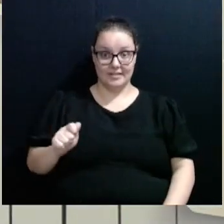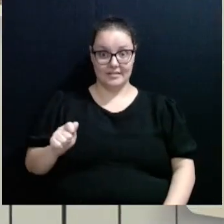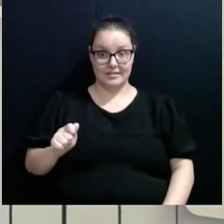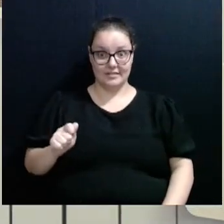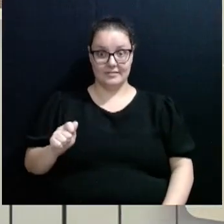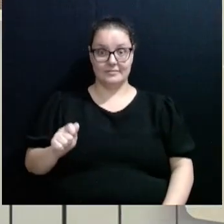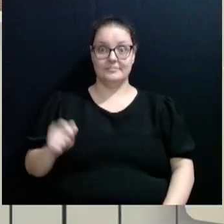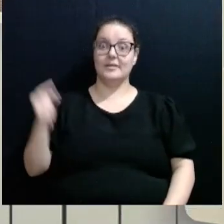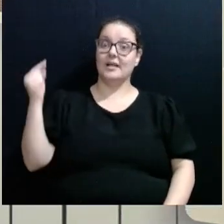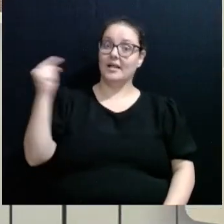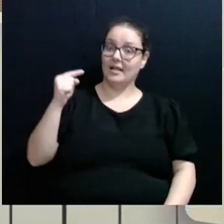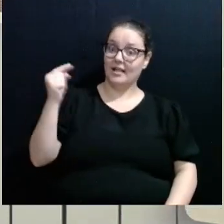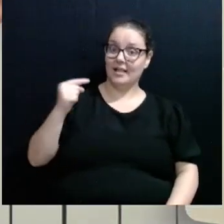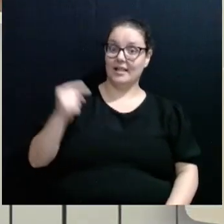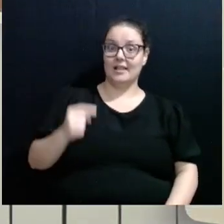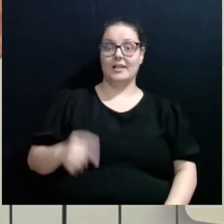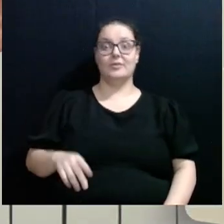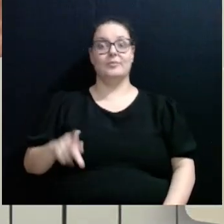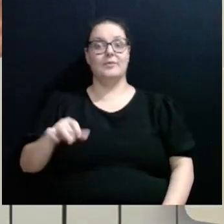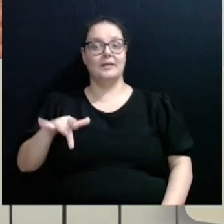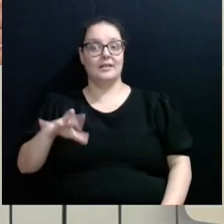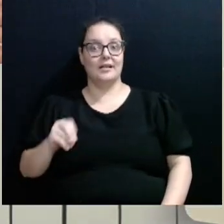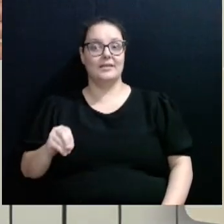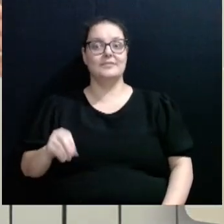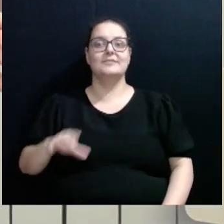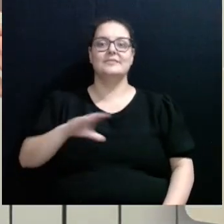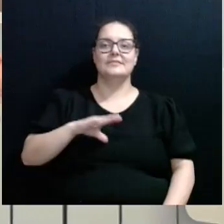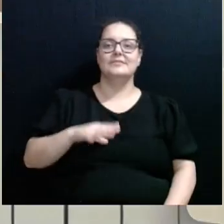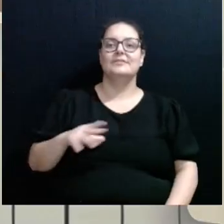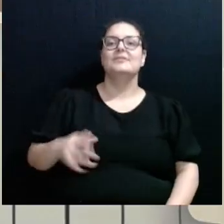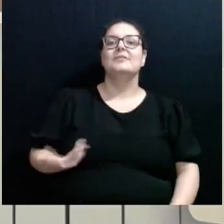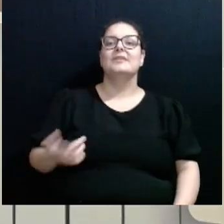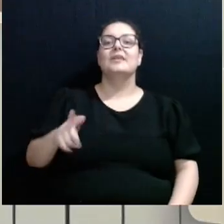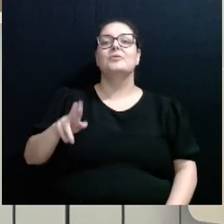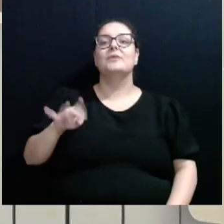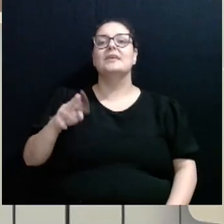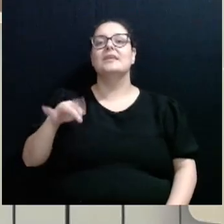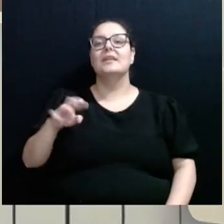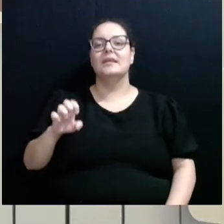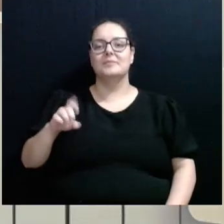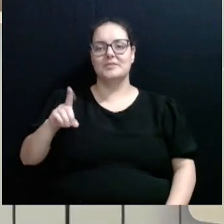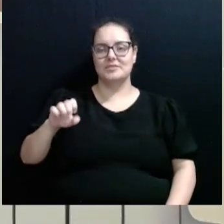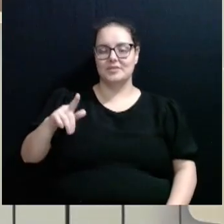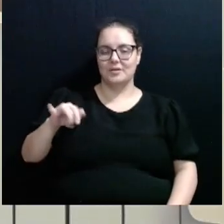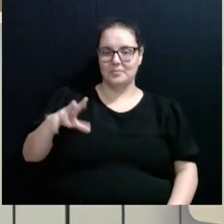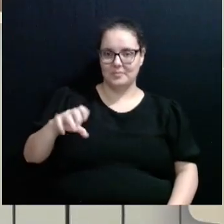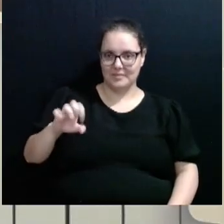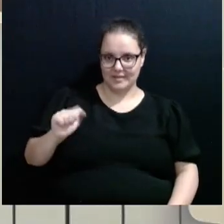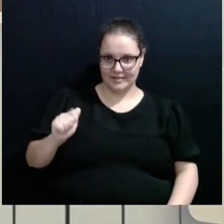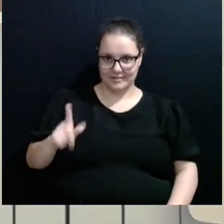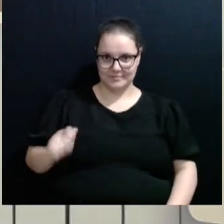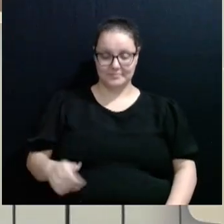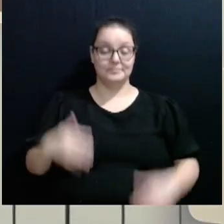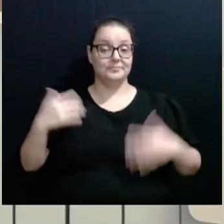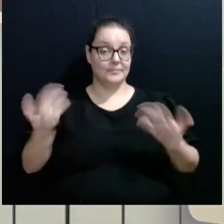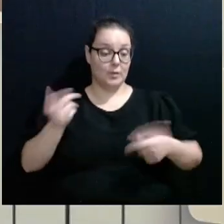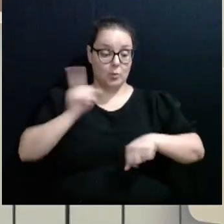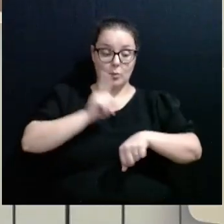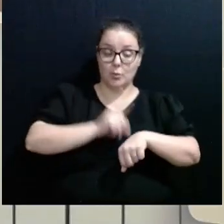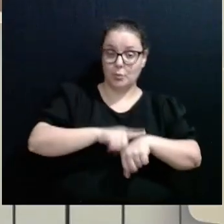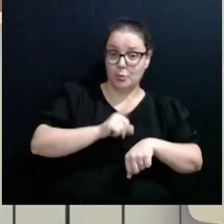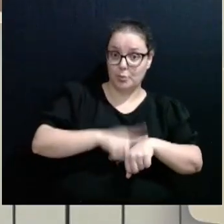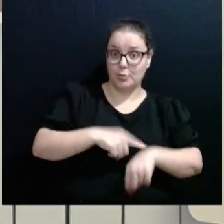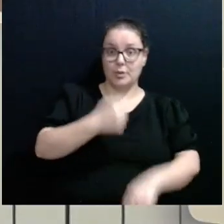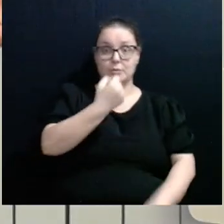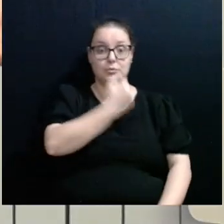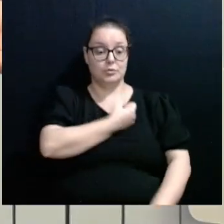da Cidade, localizado na Praça Guilherme de Almeida, no centro. Então, sobre os horários, o número de vagas,